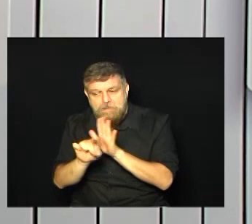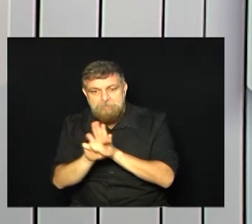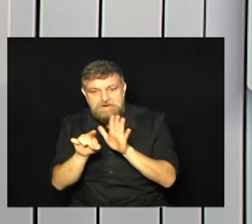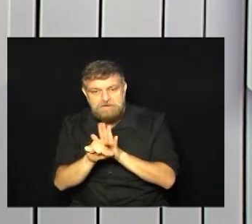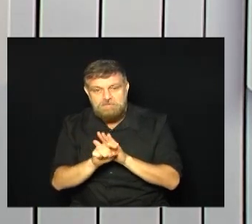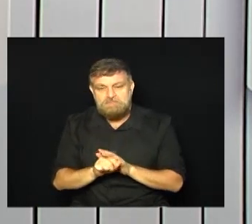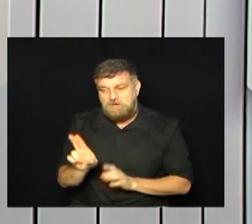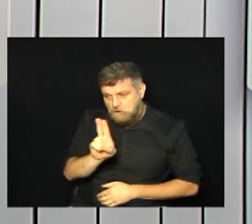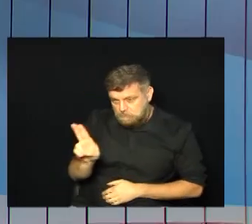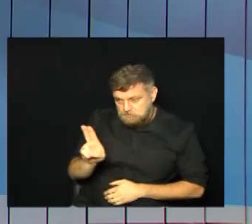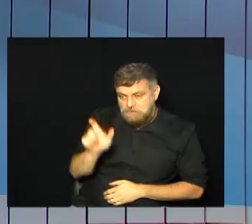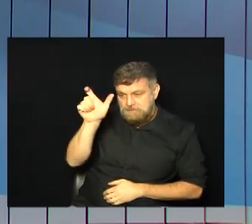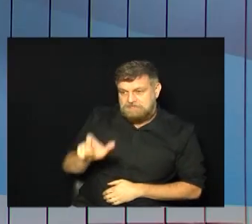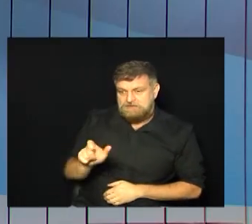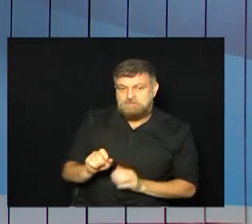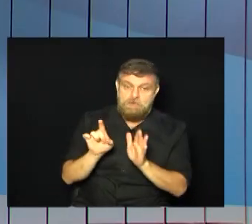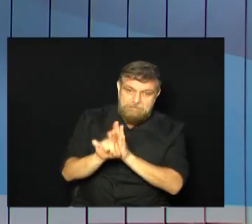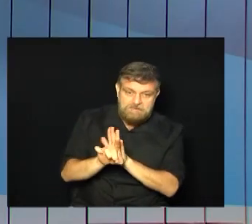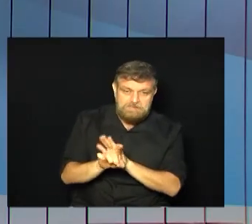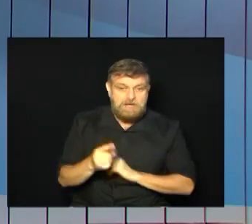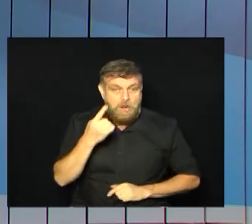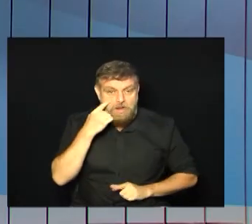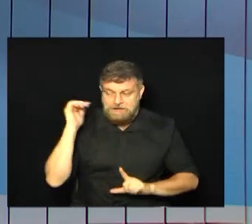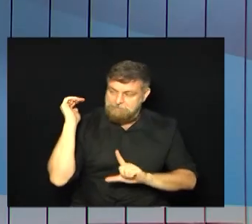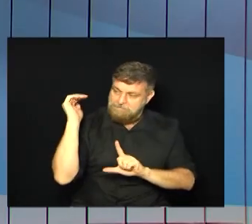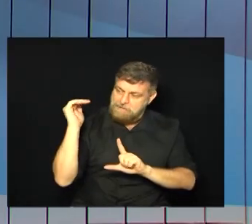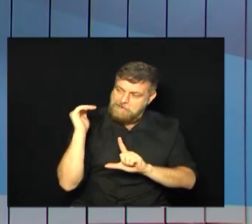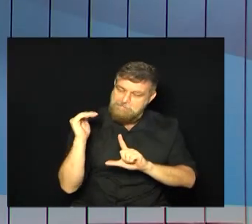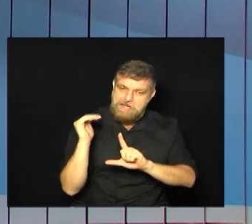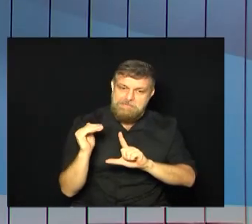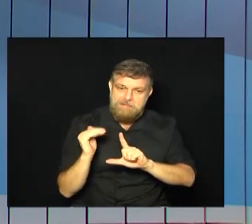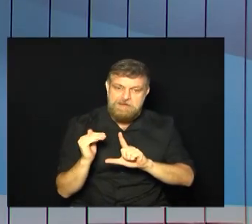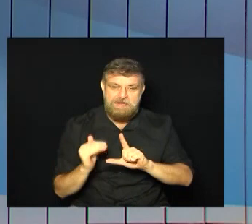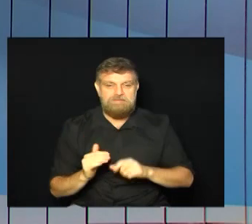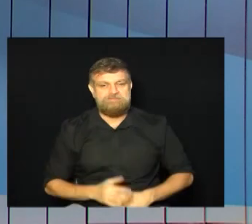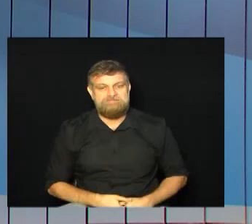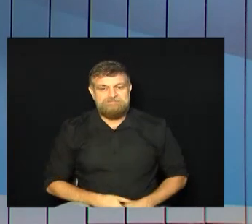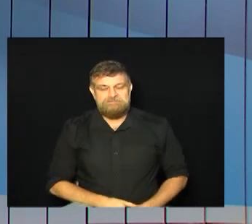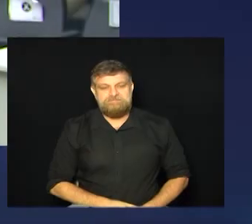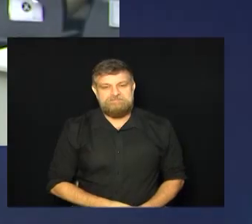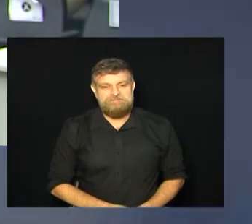o seu nome e a sua mensagem. Confira a partir de agora os destaques de hoje.